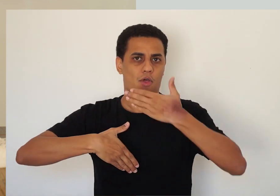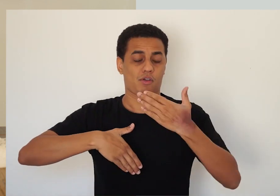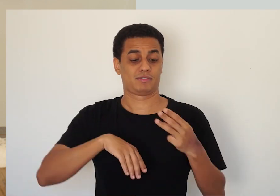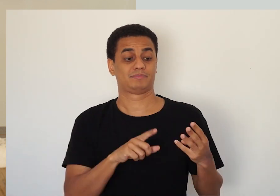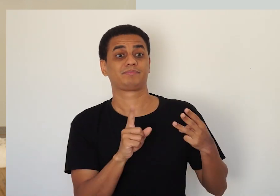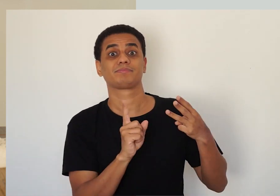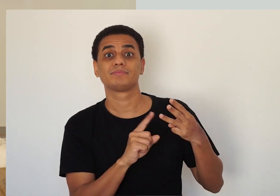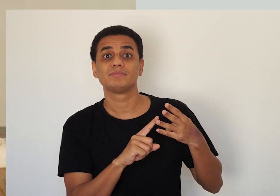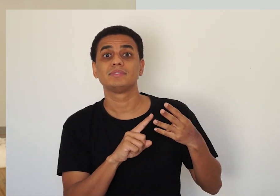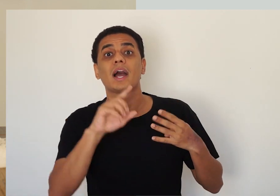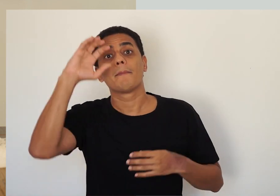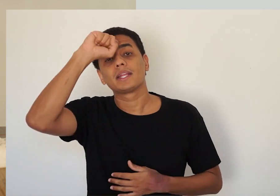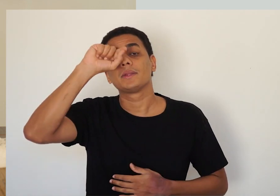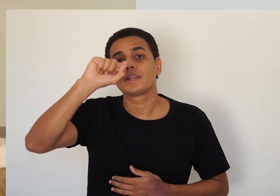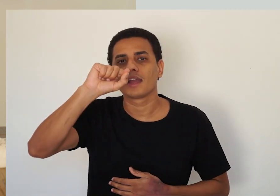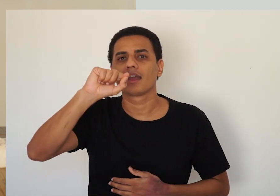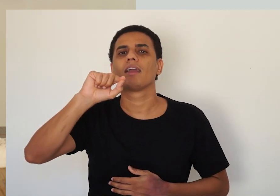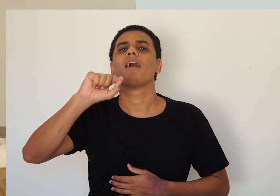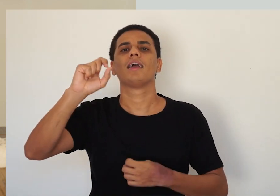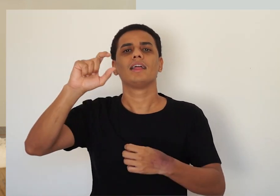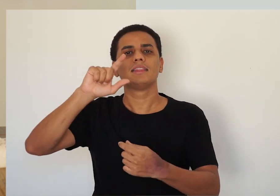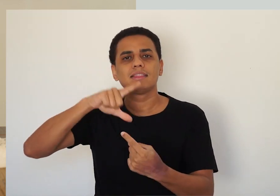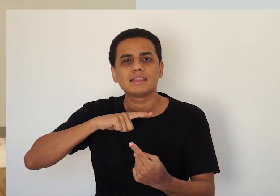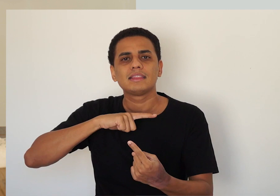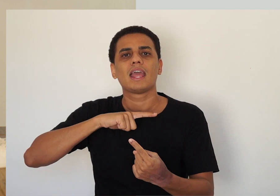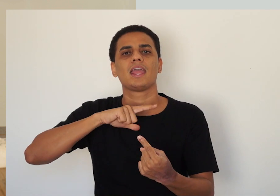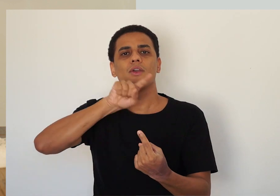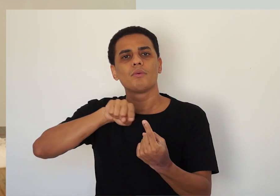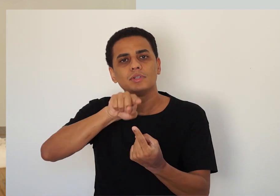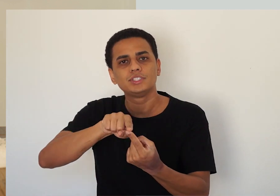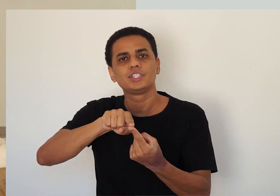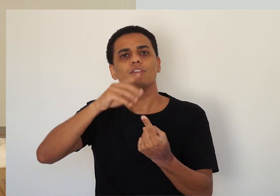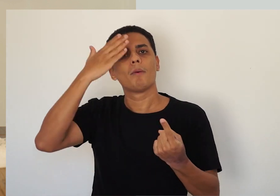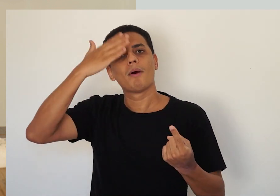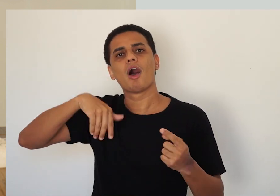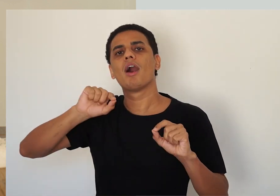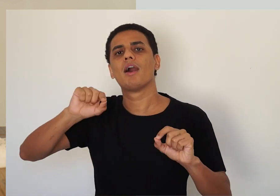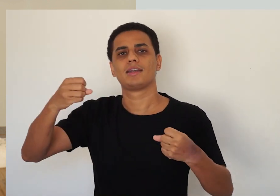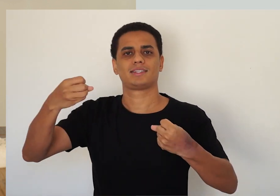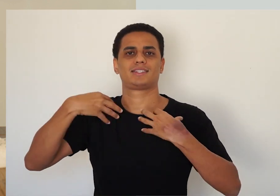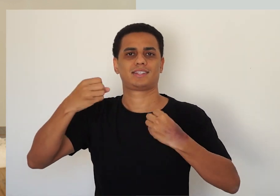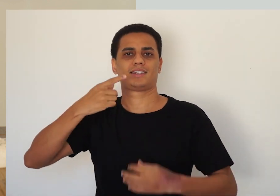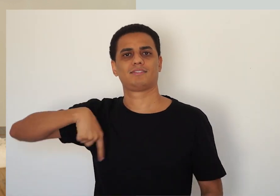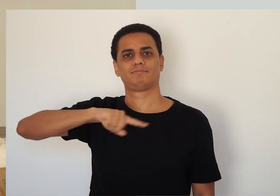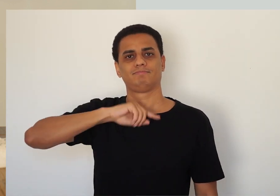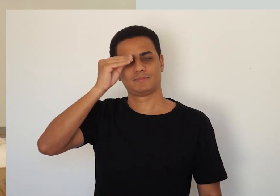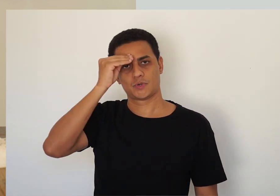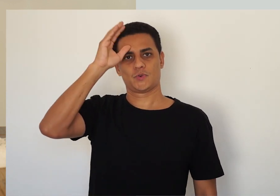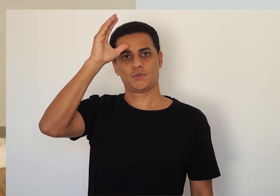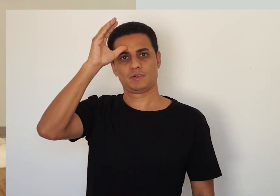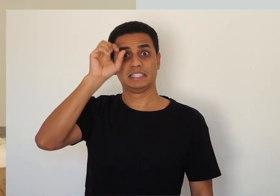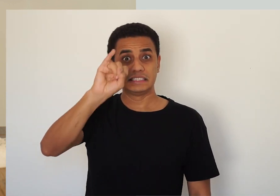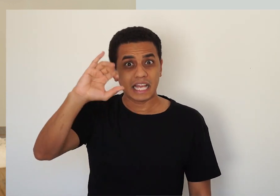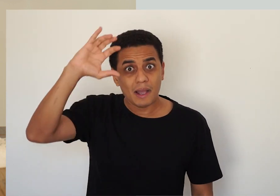você entender isso, o resultado é que você vai perseverar e você vai se tornar uma pessoa mais forte